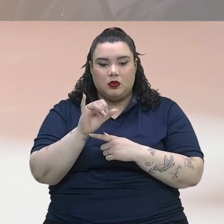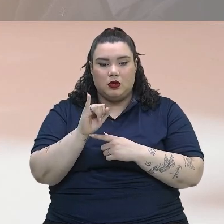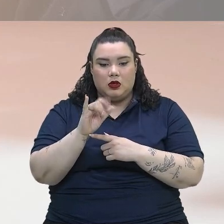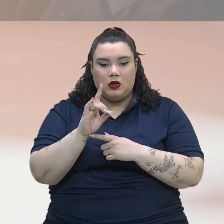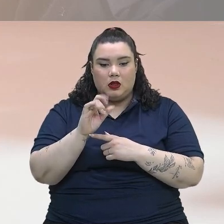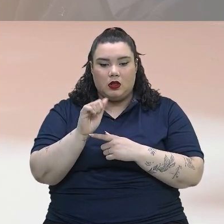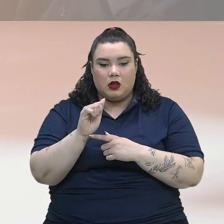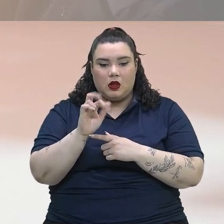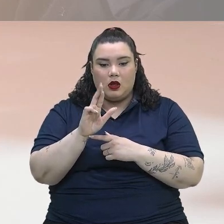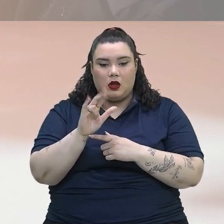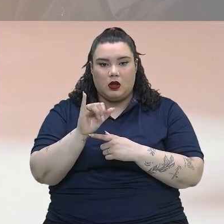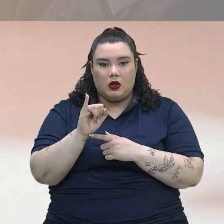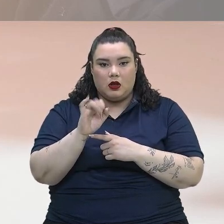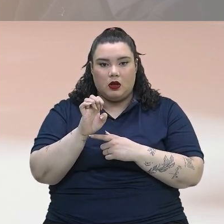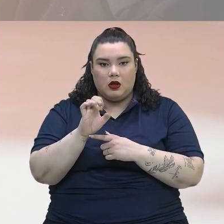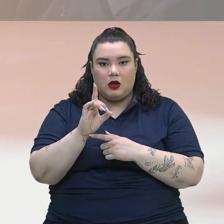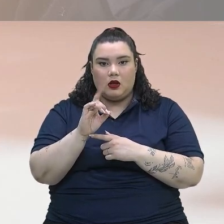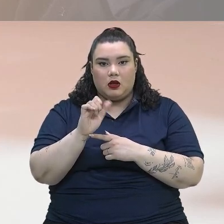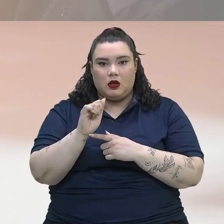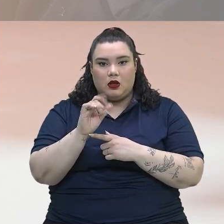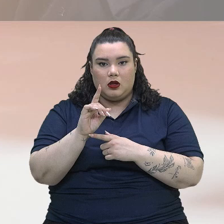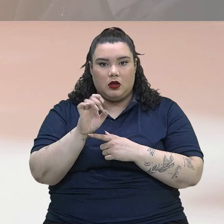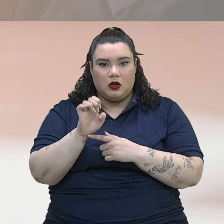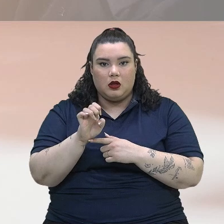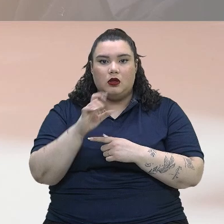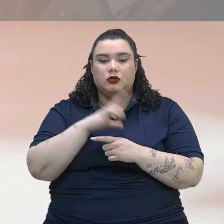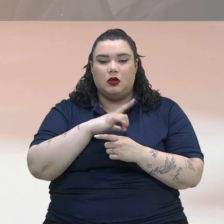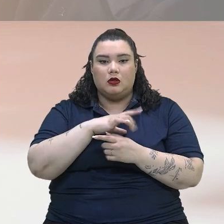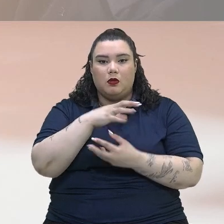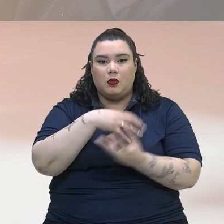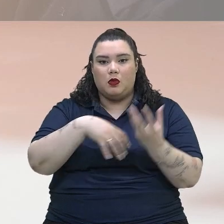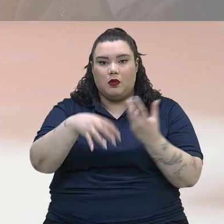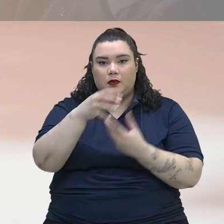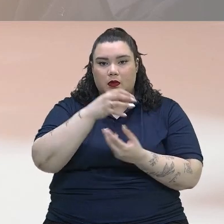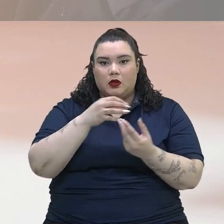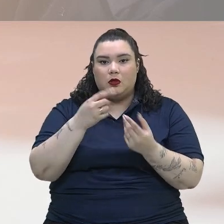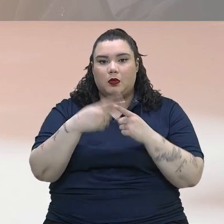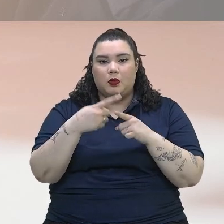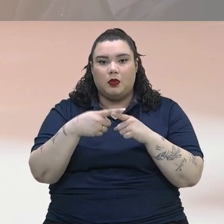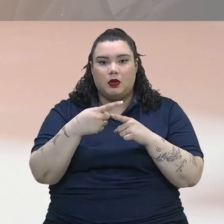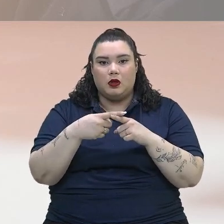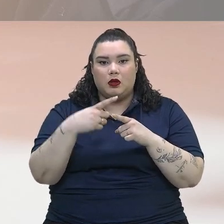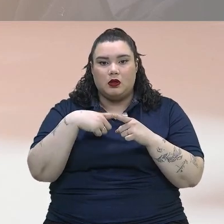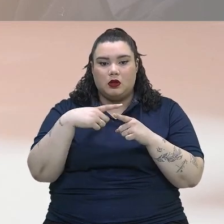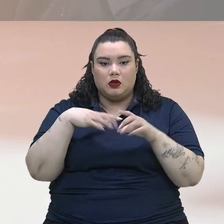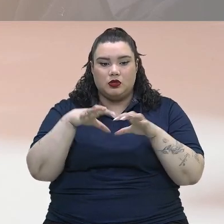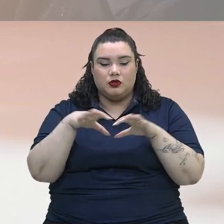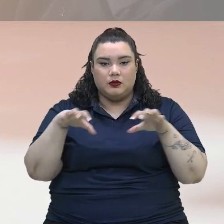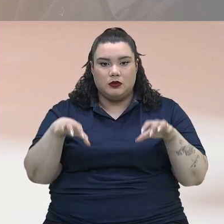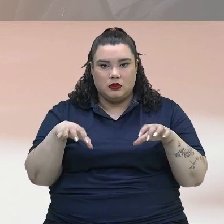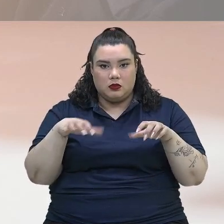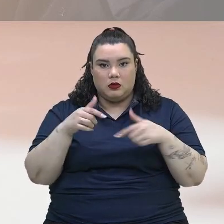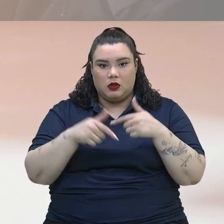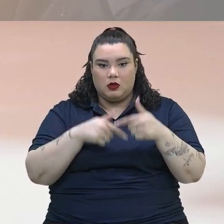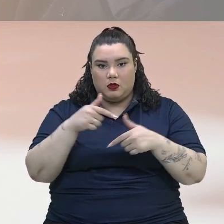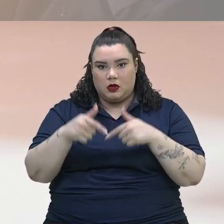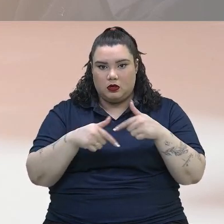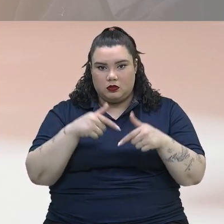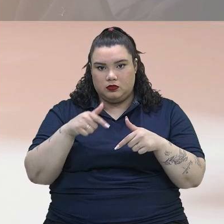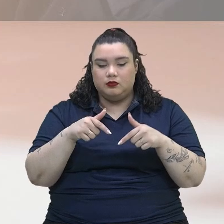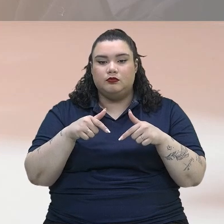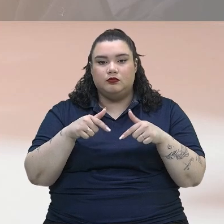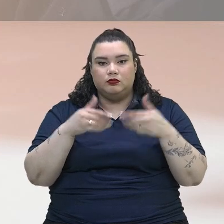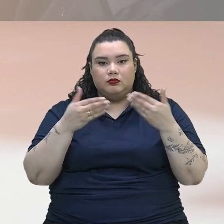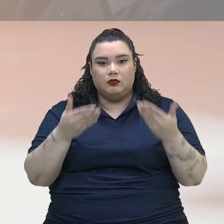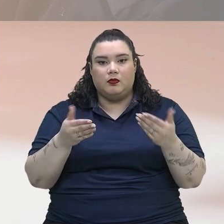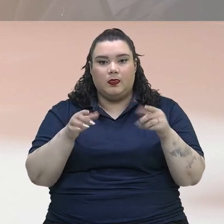orgânica, essa questão do conflito estava mais presente porque existia uma divisão do trabalho, uma subdivisão do trabalho. Então, o trabalho